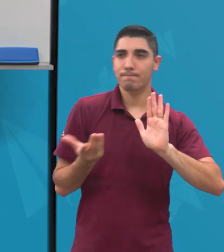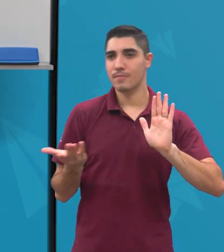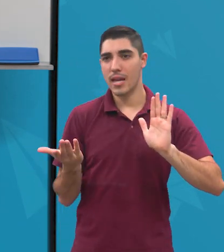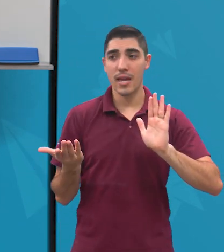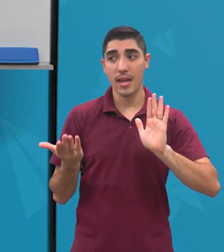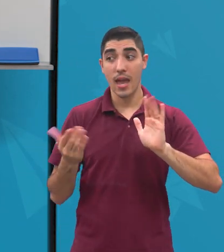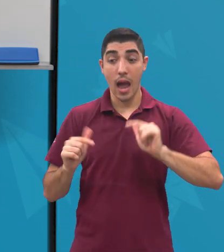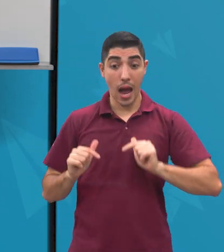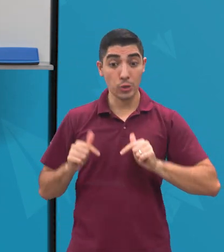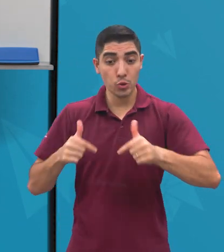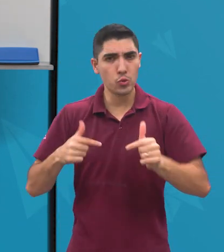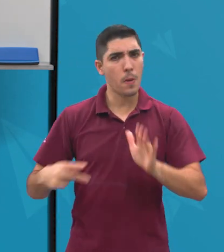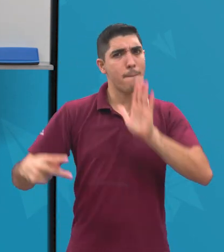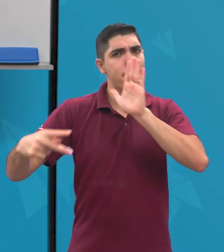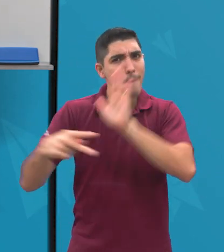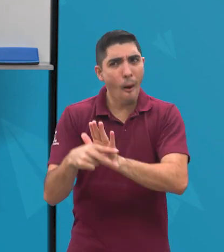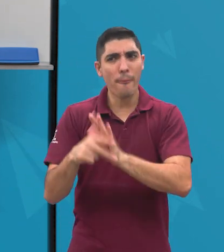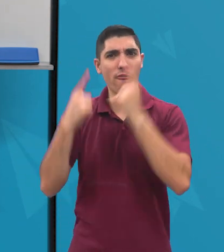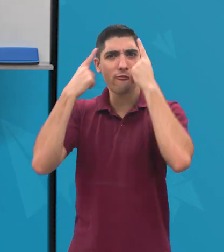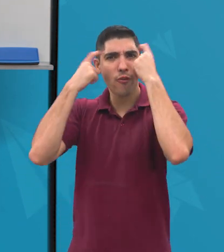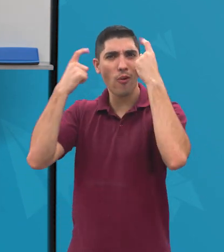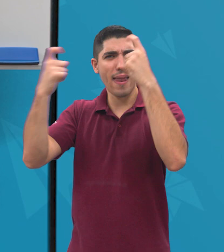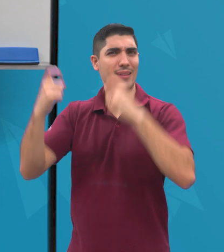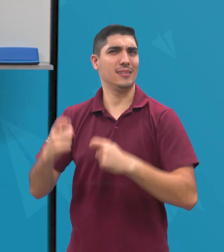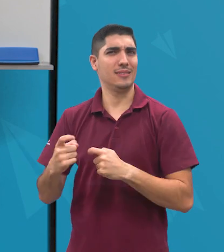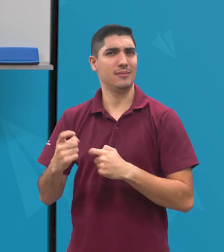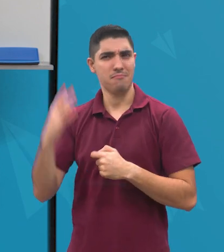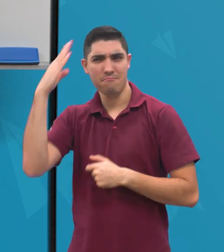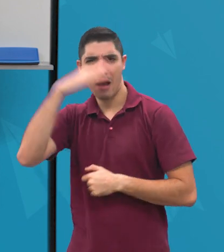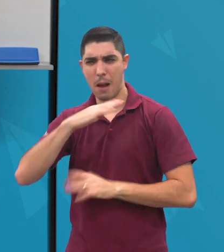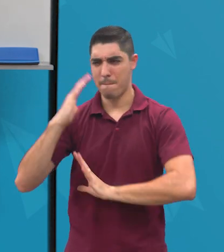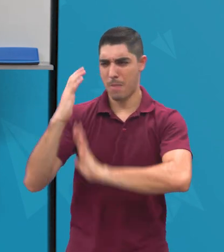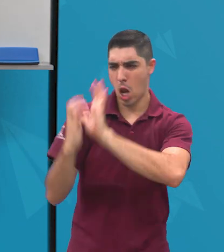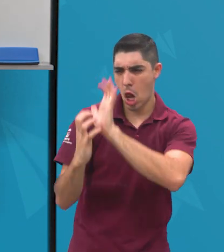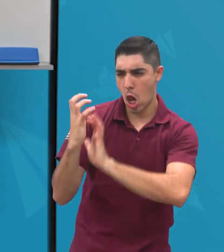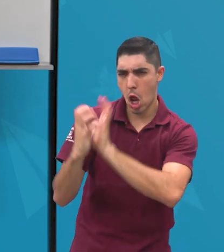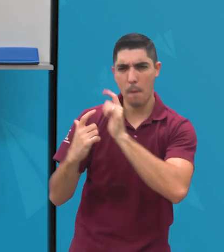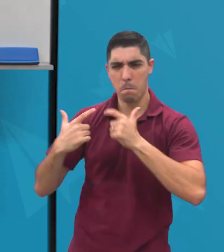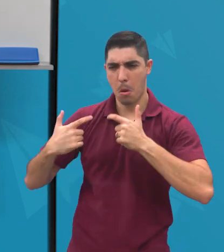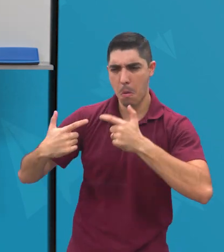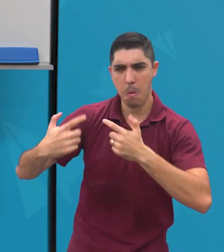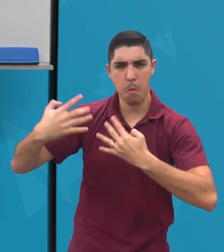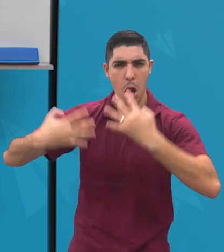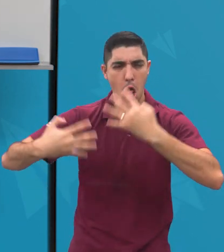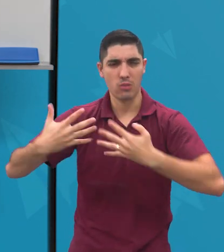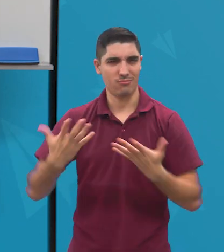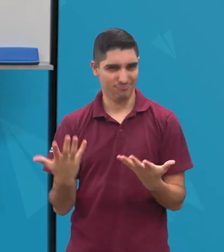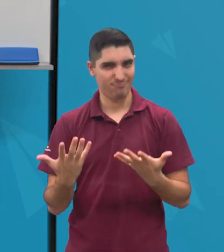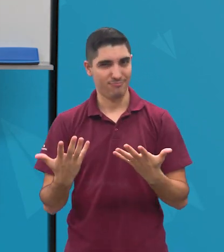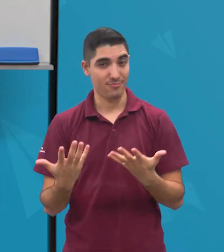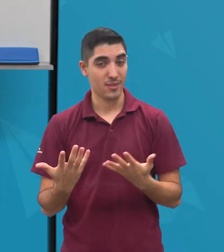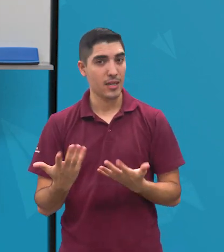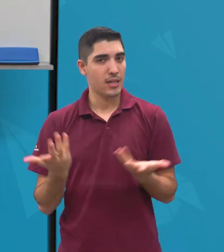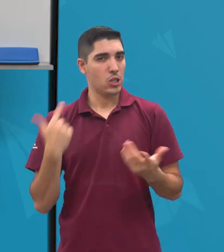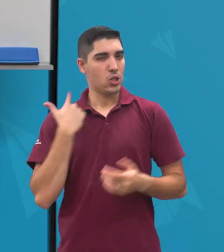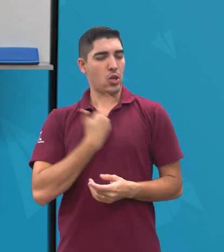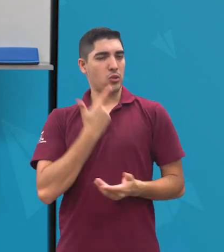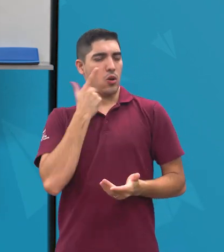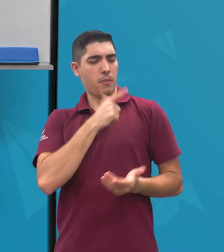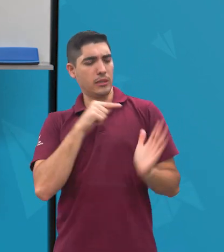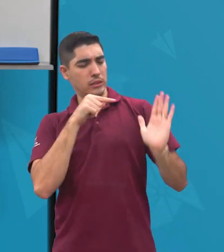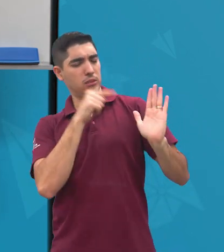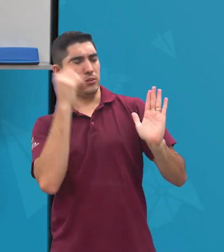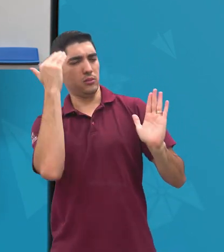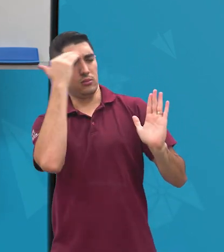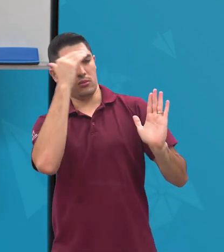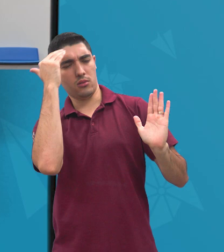muito violentos. E aqui a gente começa a ter uma primeira possibilidade de interpretação